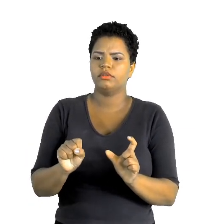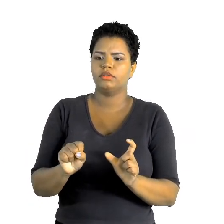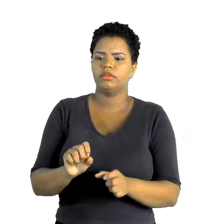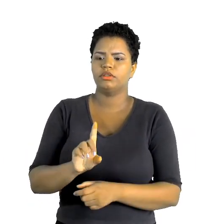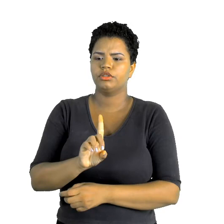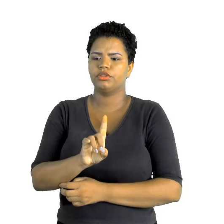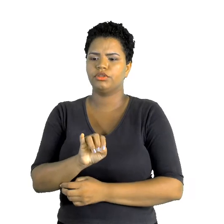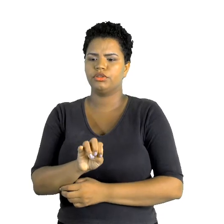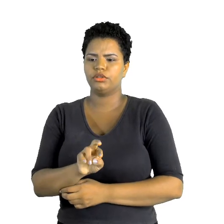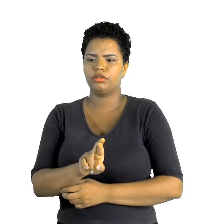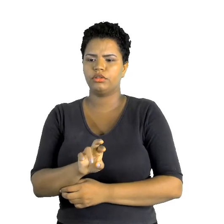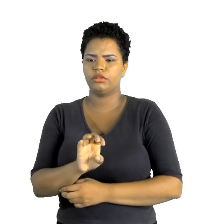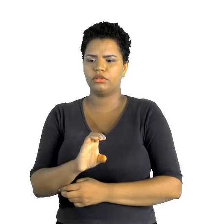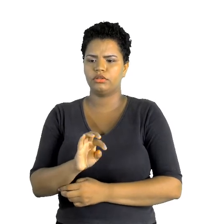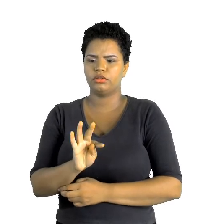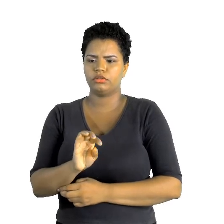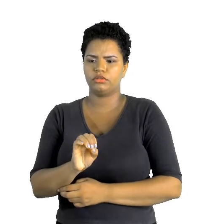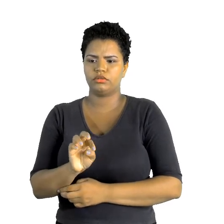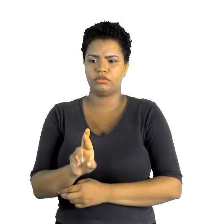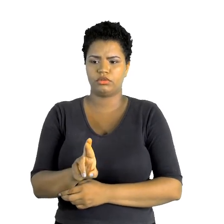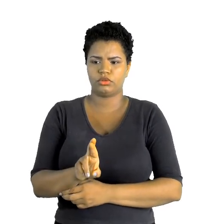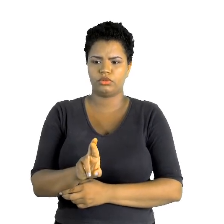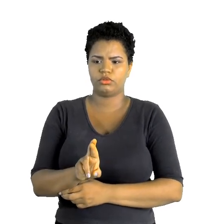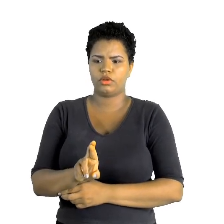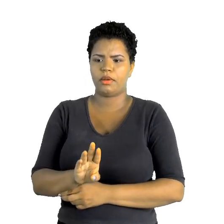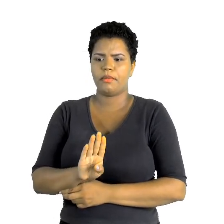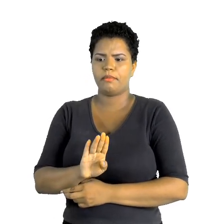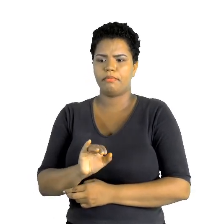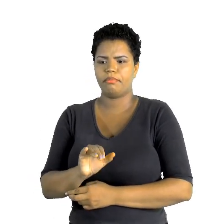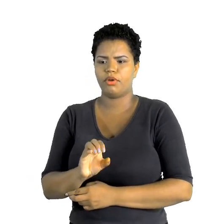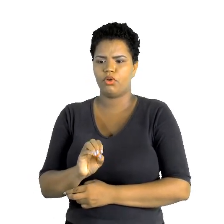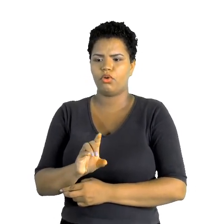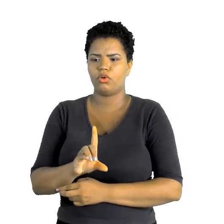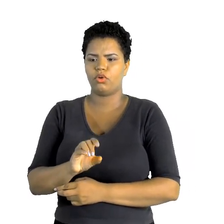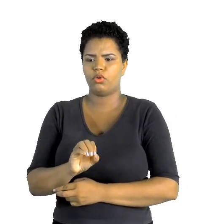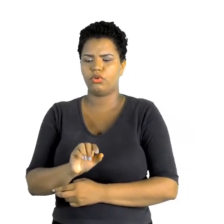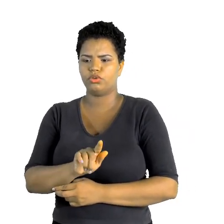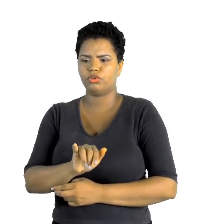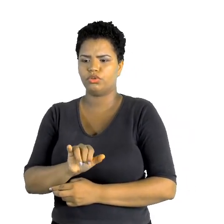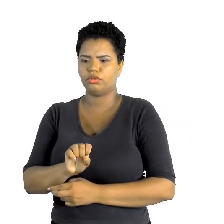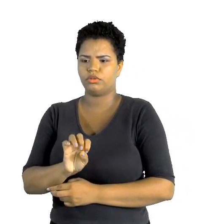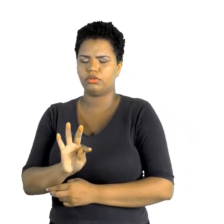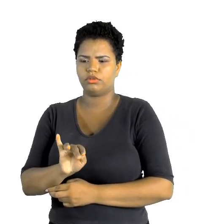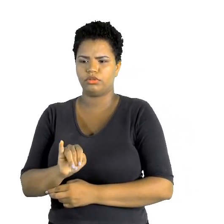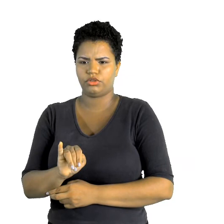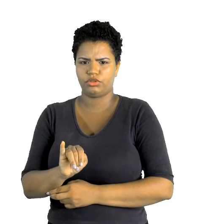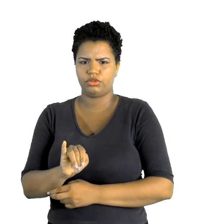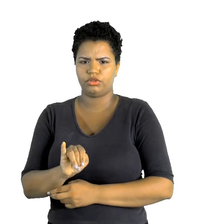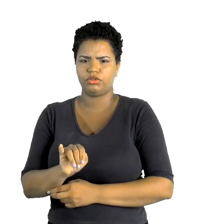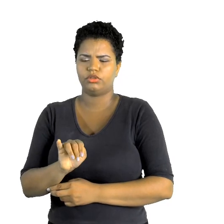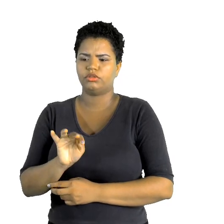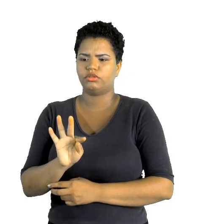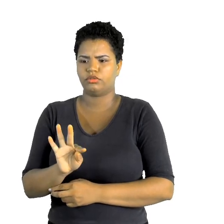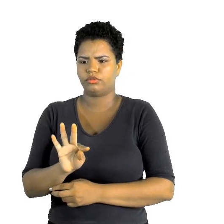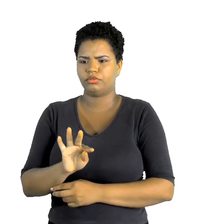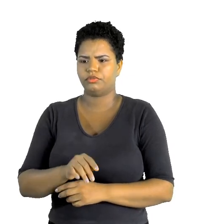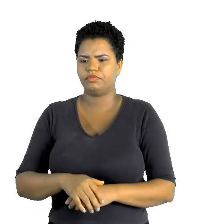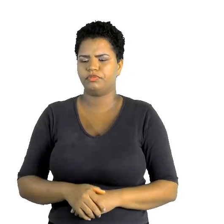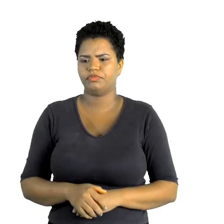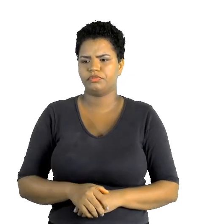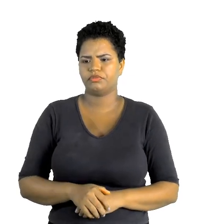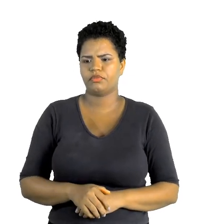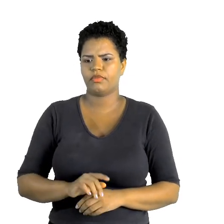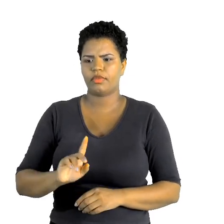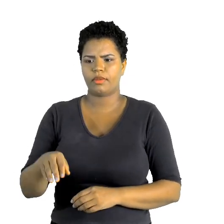Director, diretor, biologist, biologista, ou biólogo, sorry guys, biólogo. Então aqui